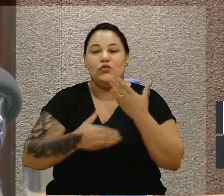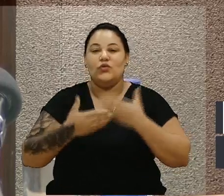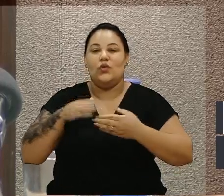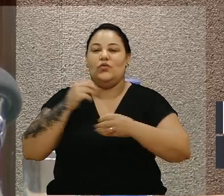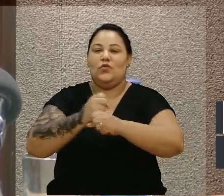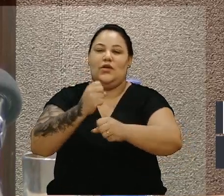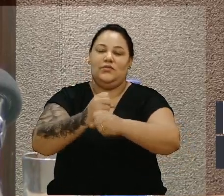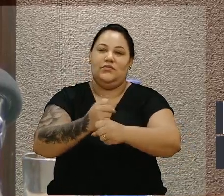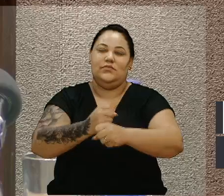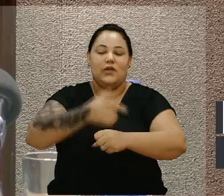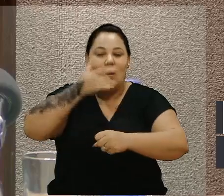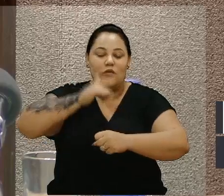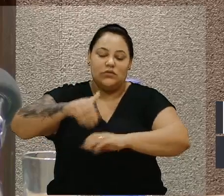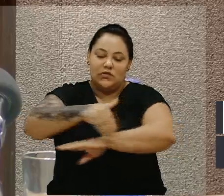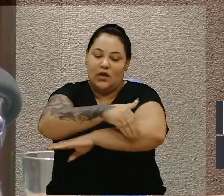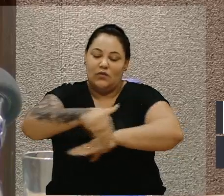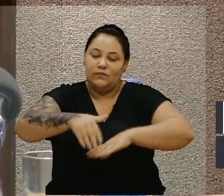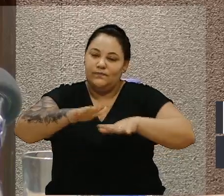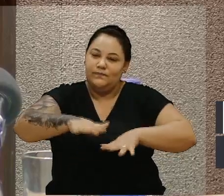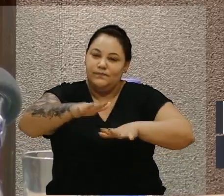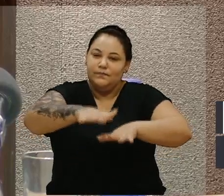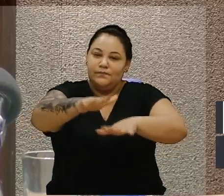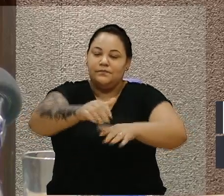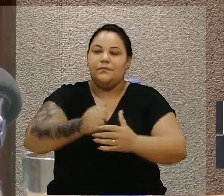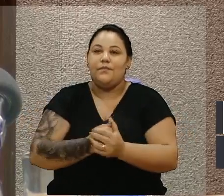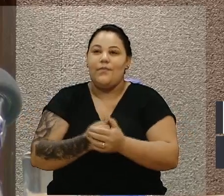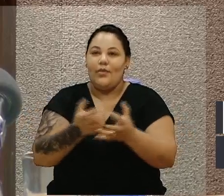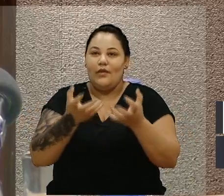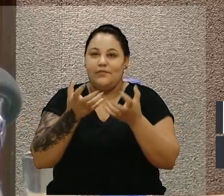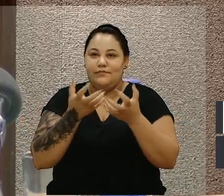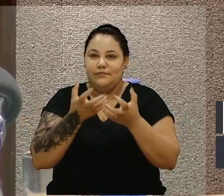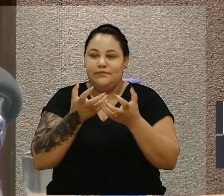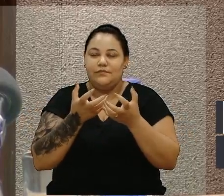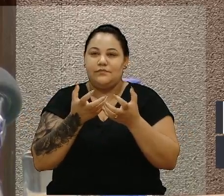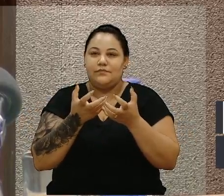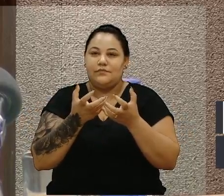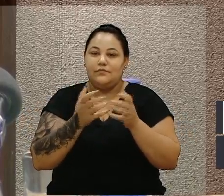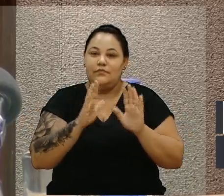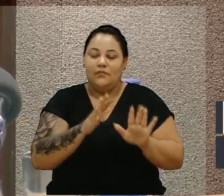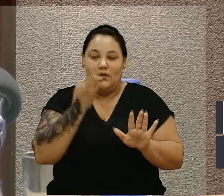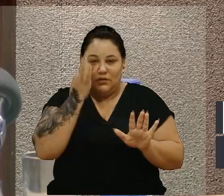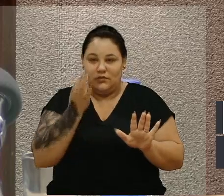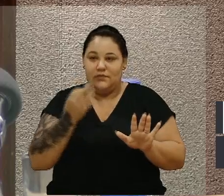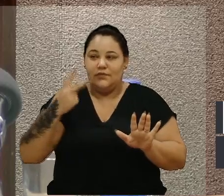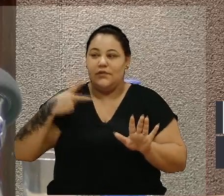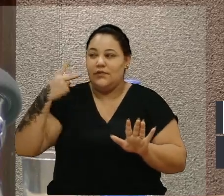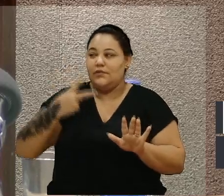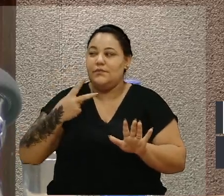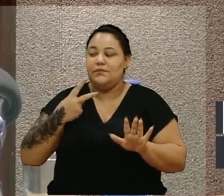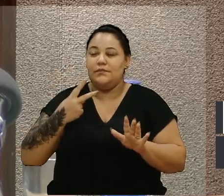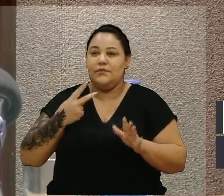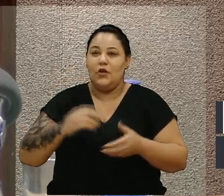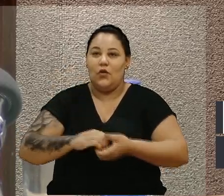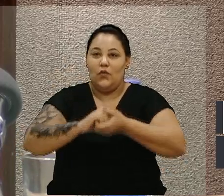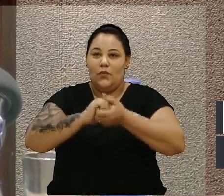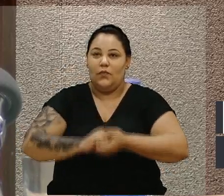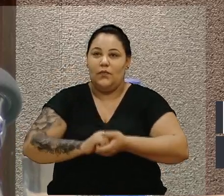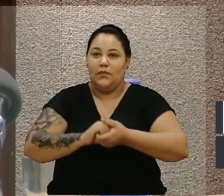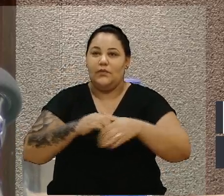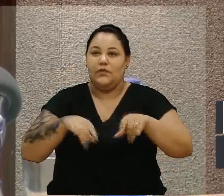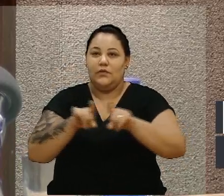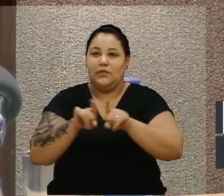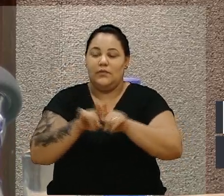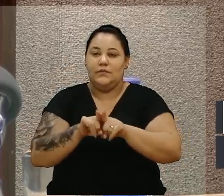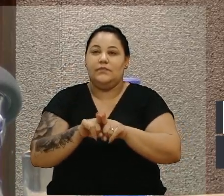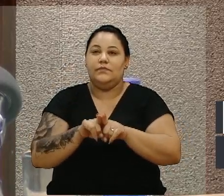vir para a rua. Então, fica esse alerta, né, vereador Lucas, e cumprimentos mais uma vez pela decisão